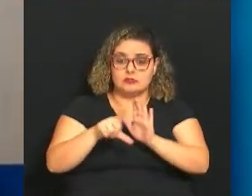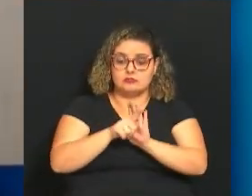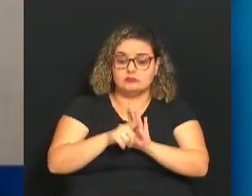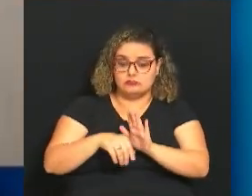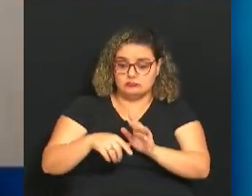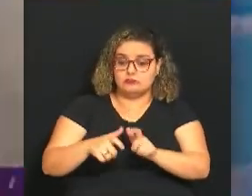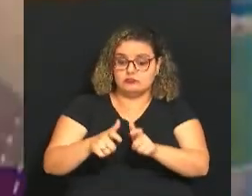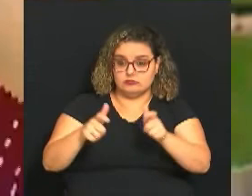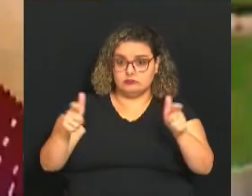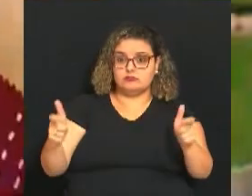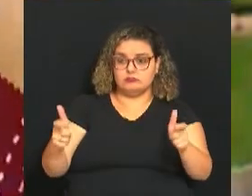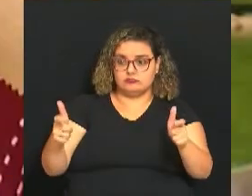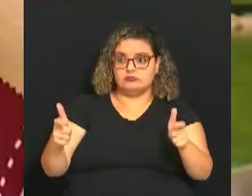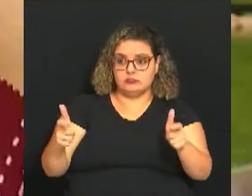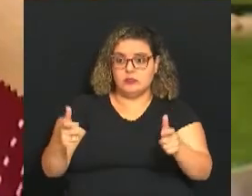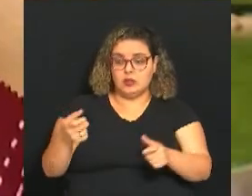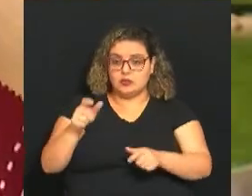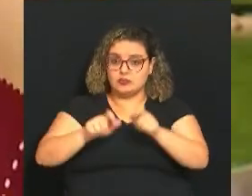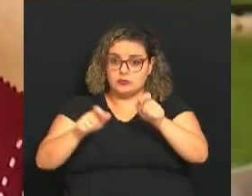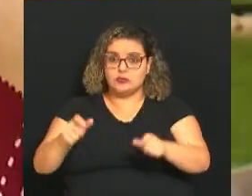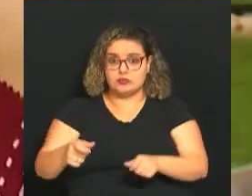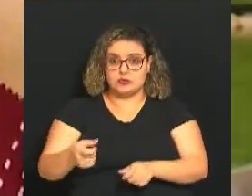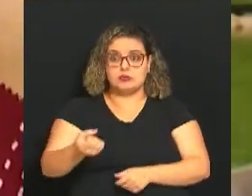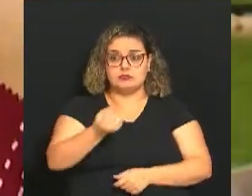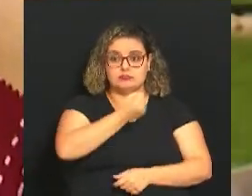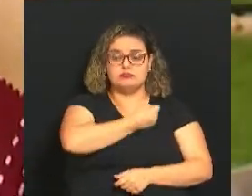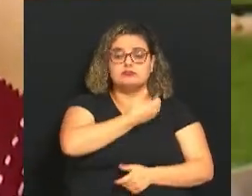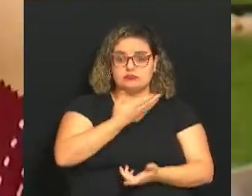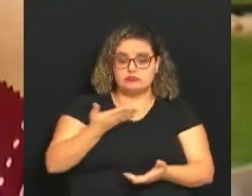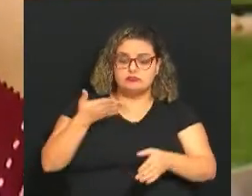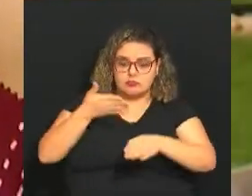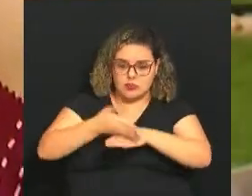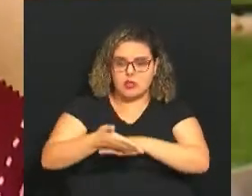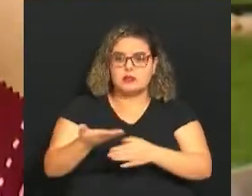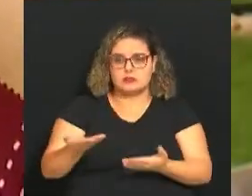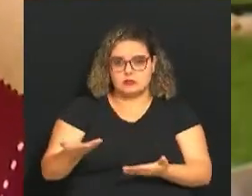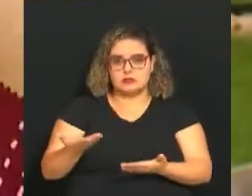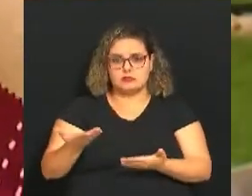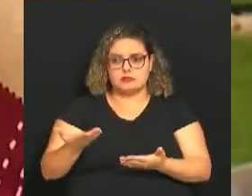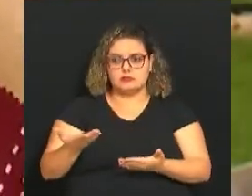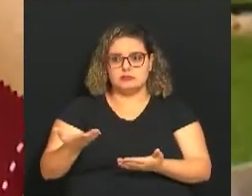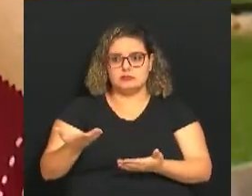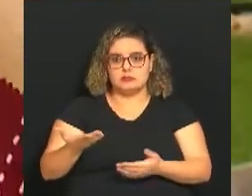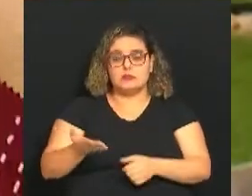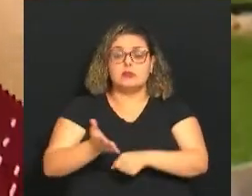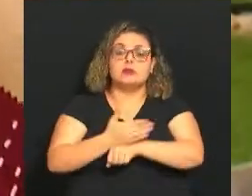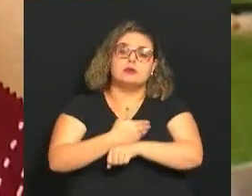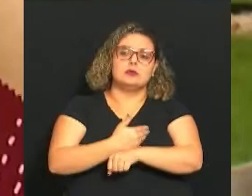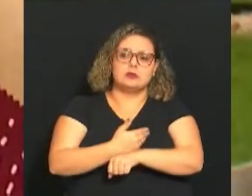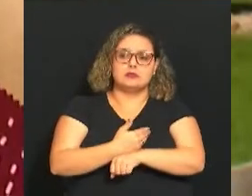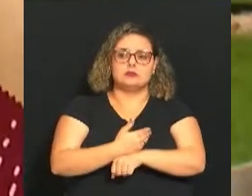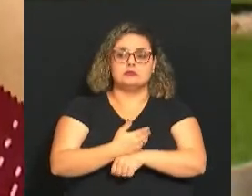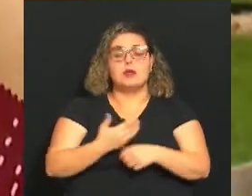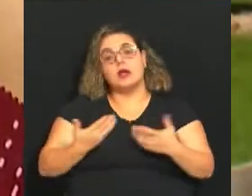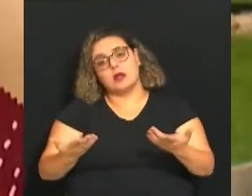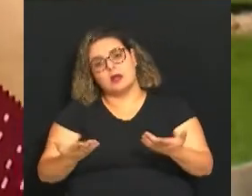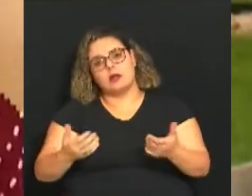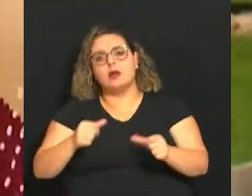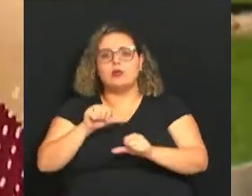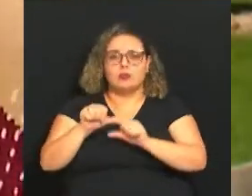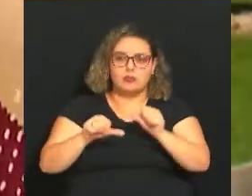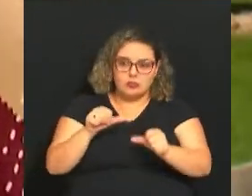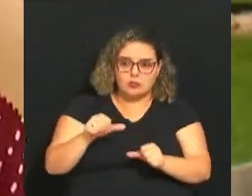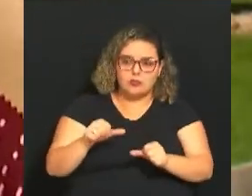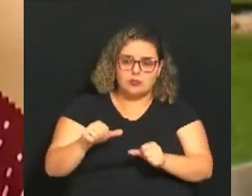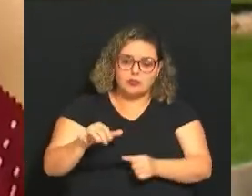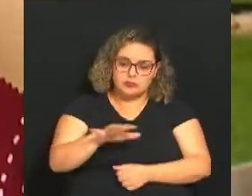de participantes em assembleias do que, né, estava acontecendo. Se bem que agora mudou um pouco o cenário,